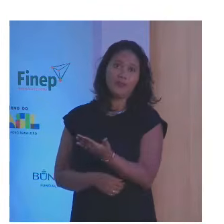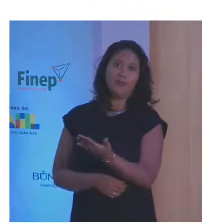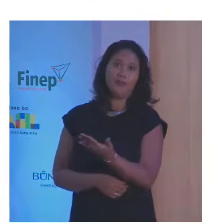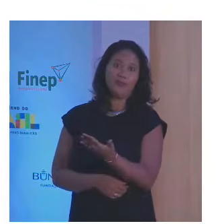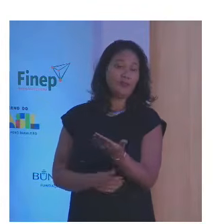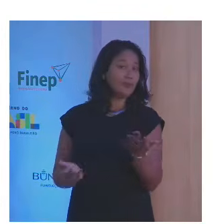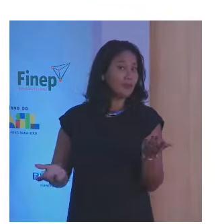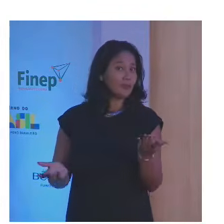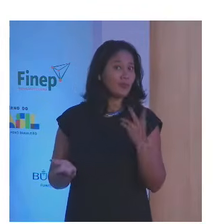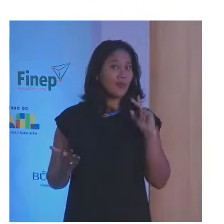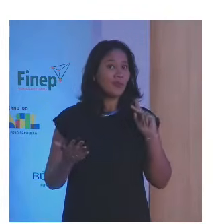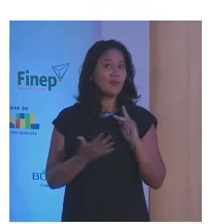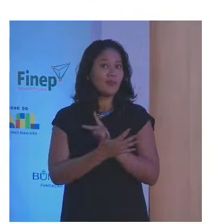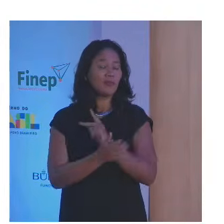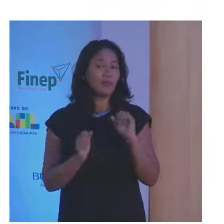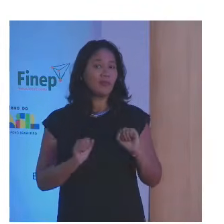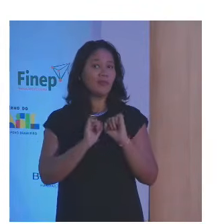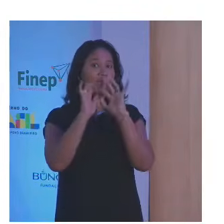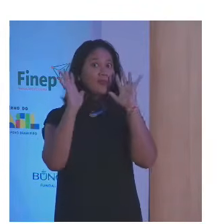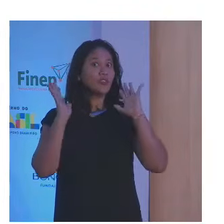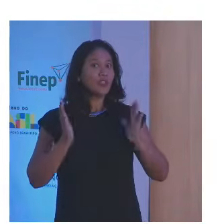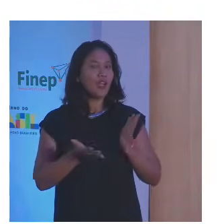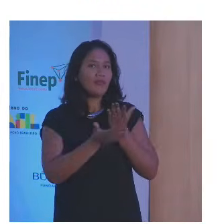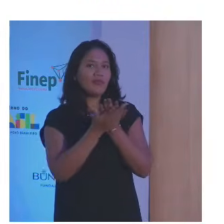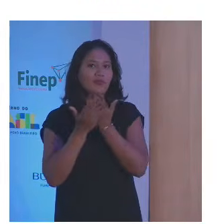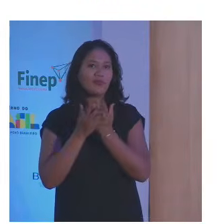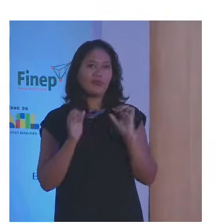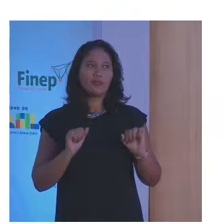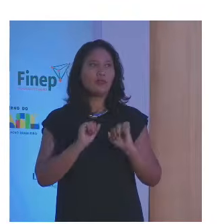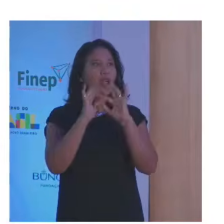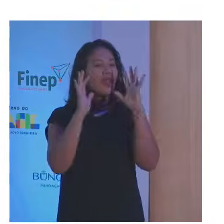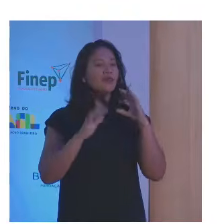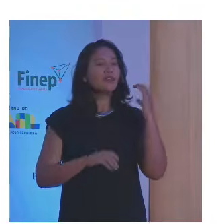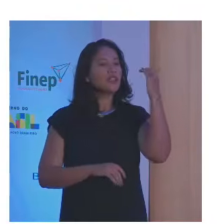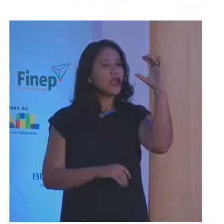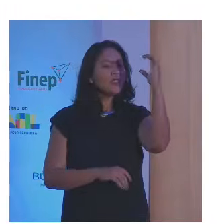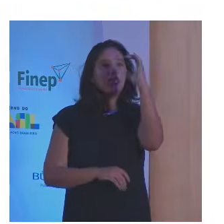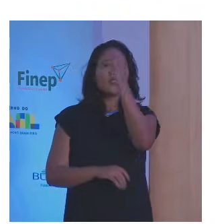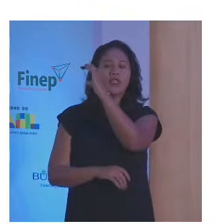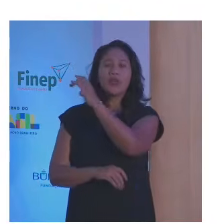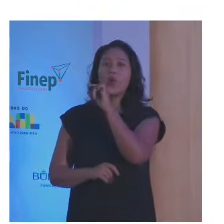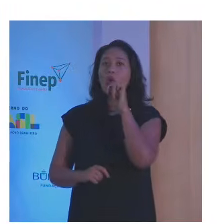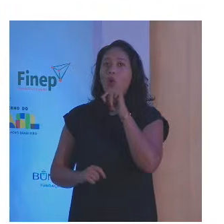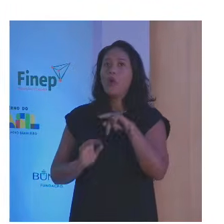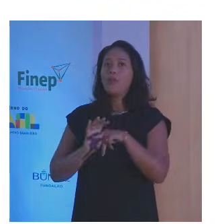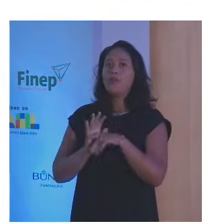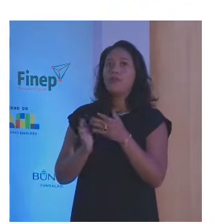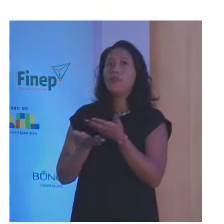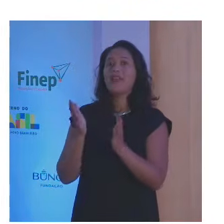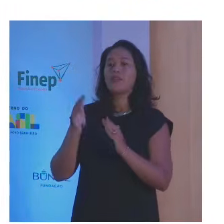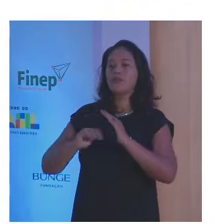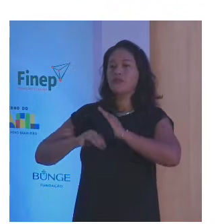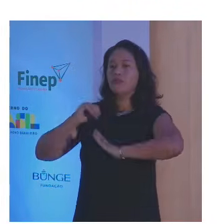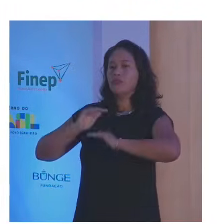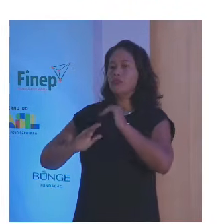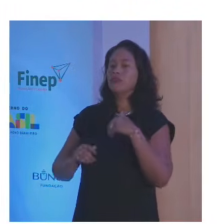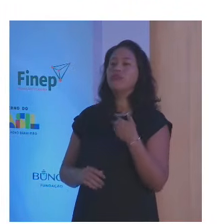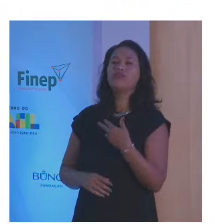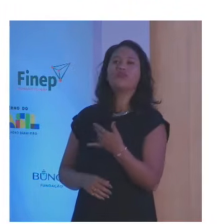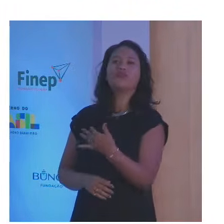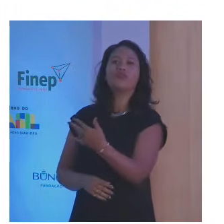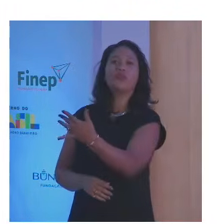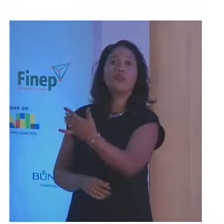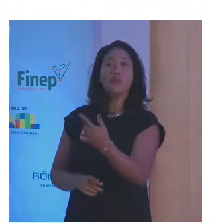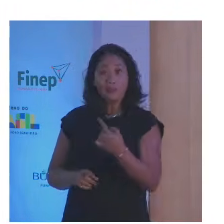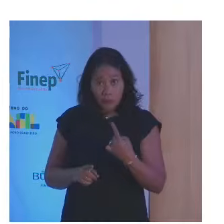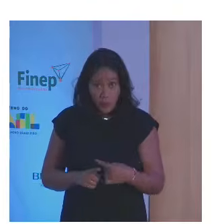Então, já há casos explícitos, estudados e evidenciados de cientistas que perderam a sua carreira científica